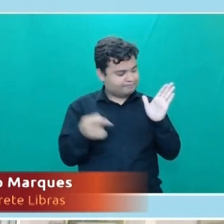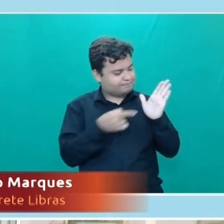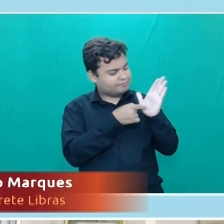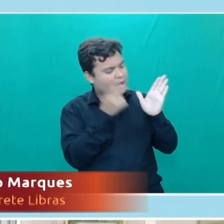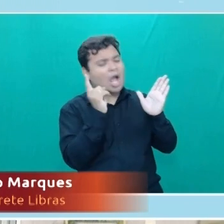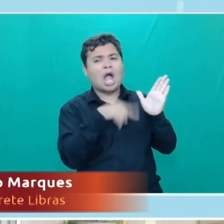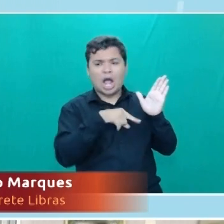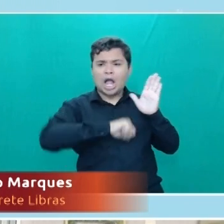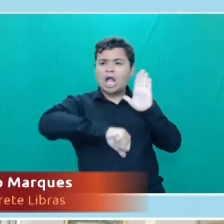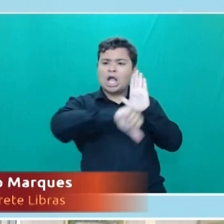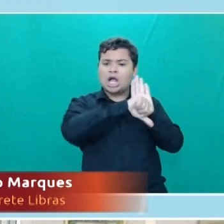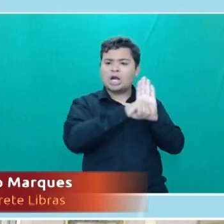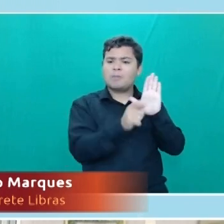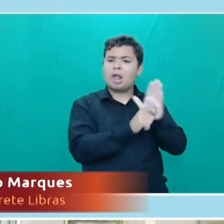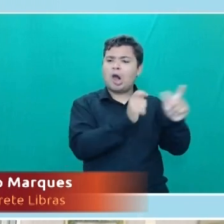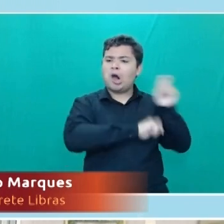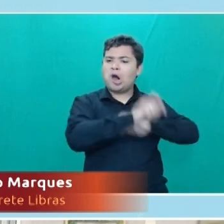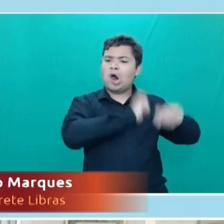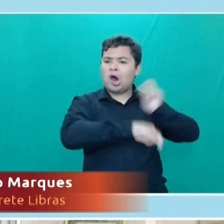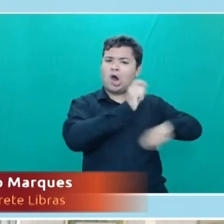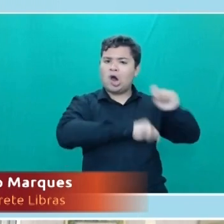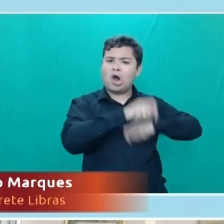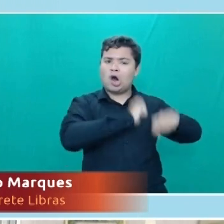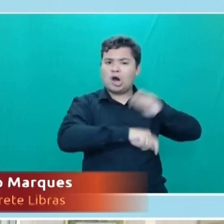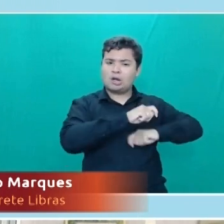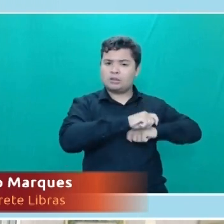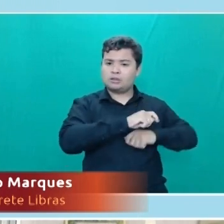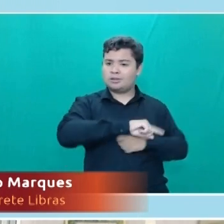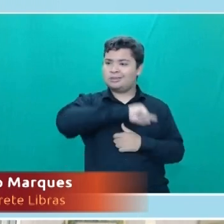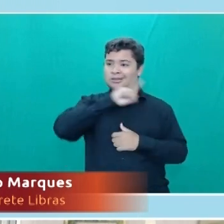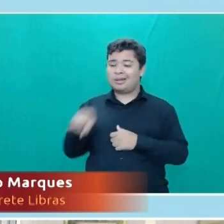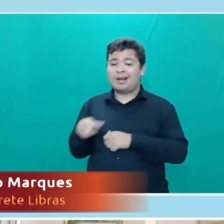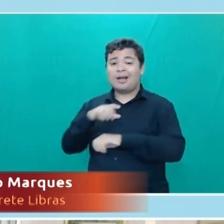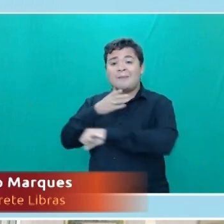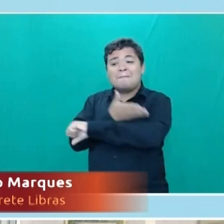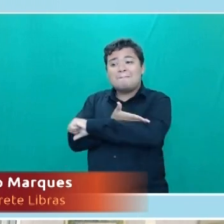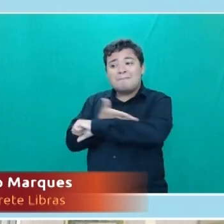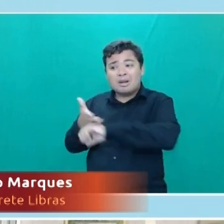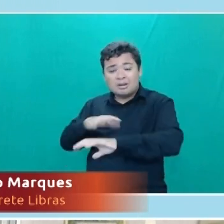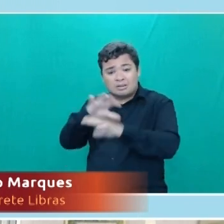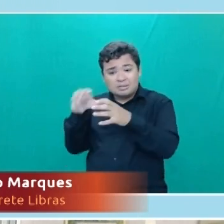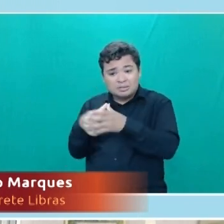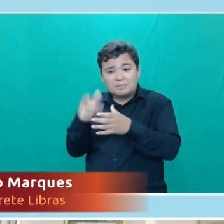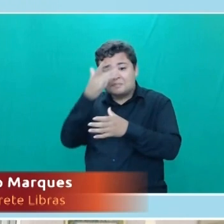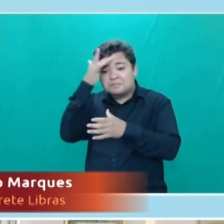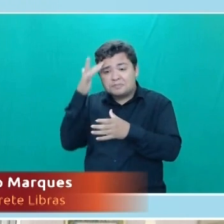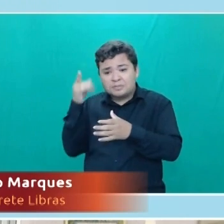tráfico, certo? Enquanto as brancas, o índice de enquadramento de uso, apenas uso, ela é muito maior.